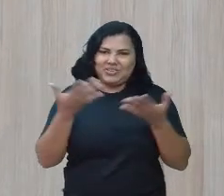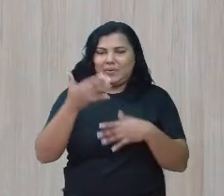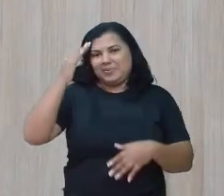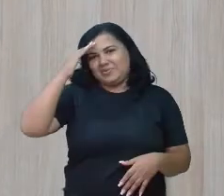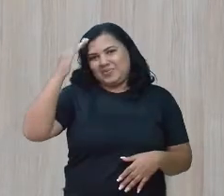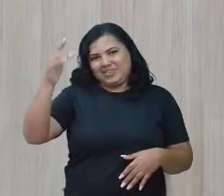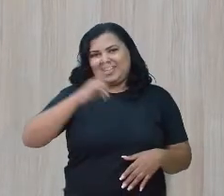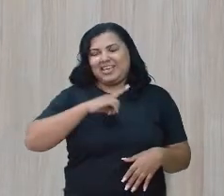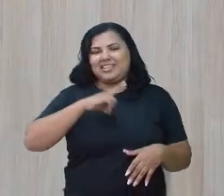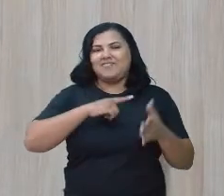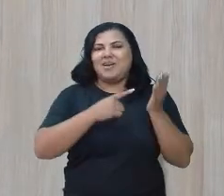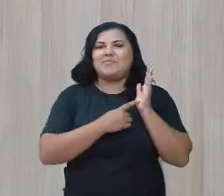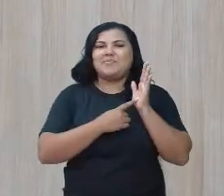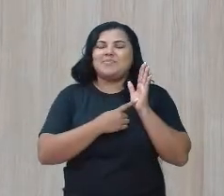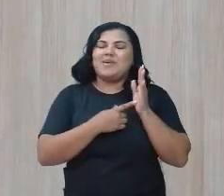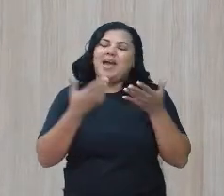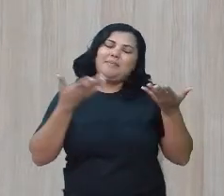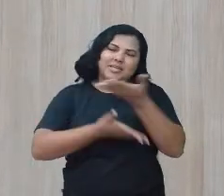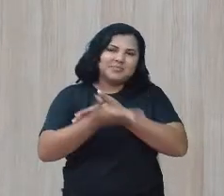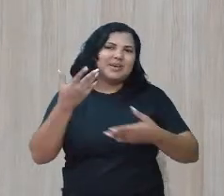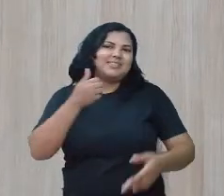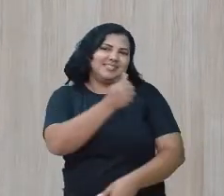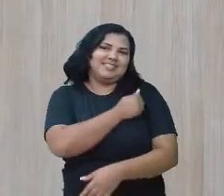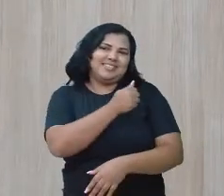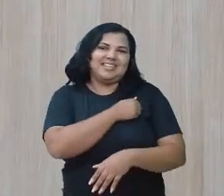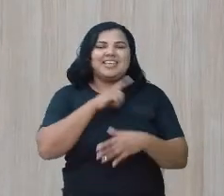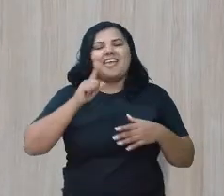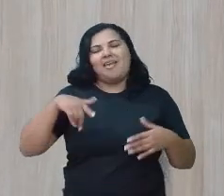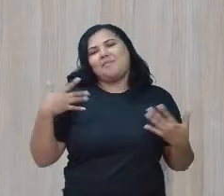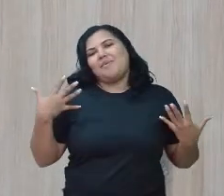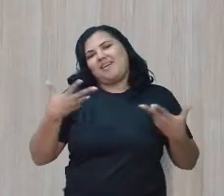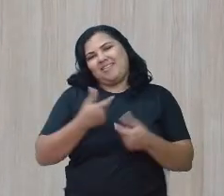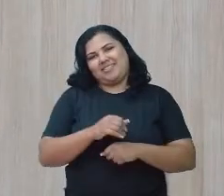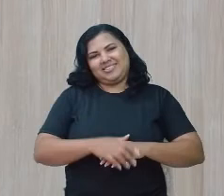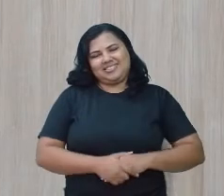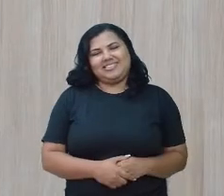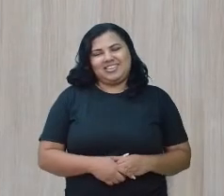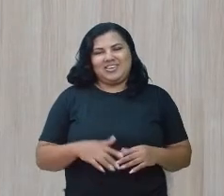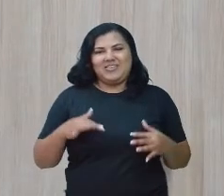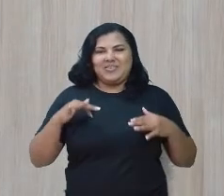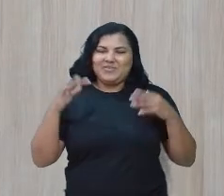porque teve a presença dos alunos, né? Que isso é maravilhoso. E eu